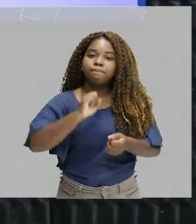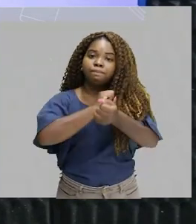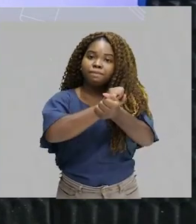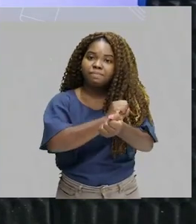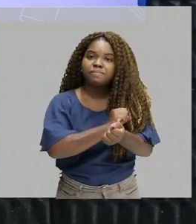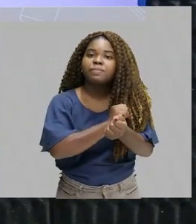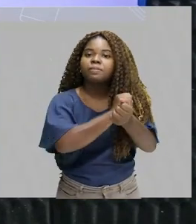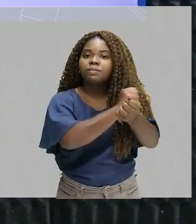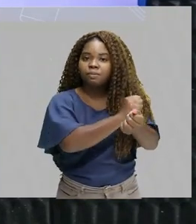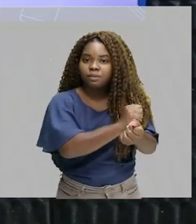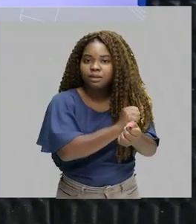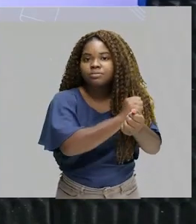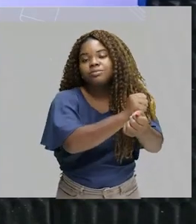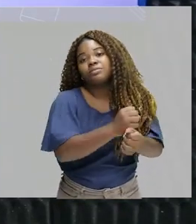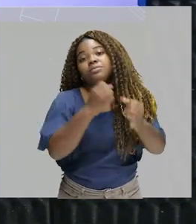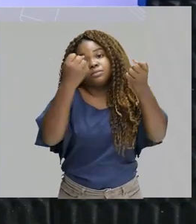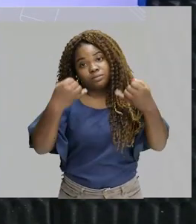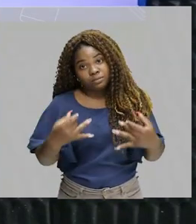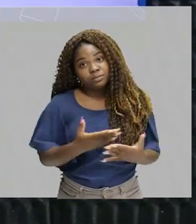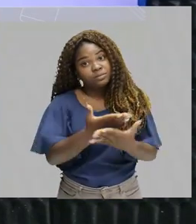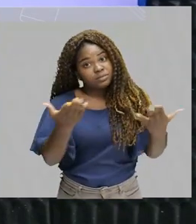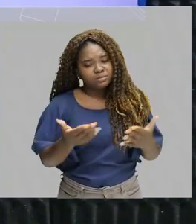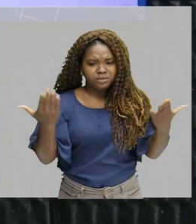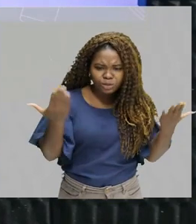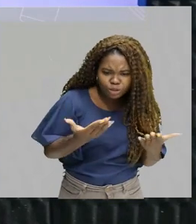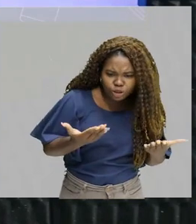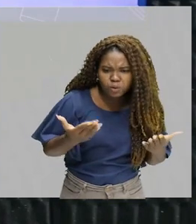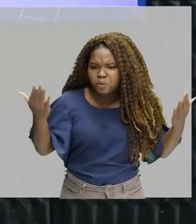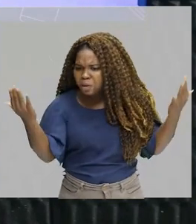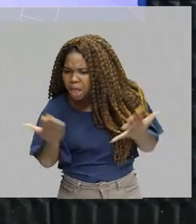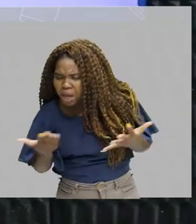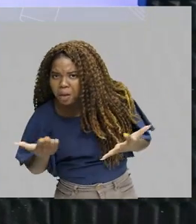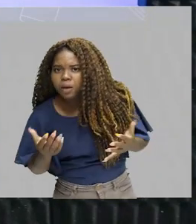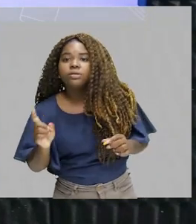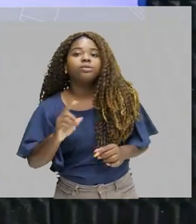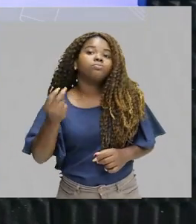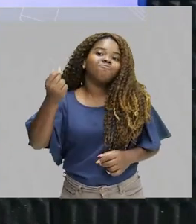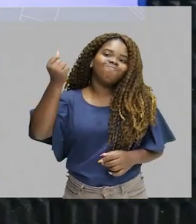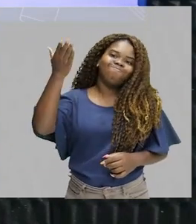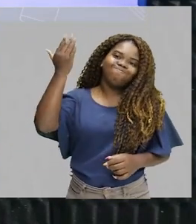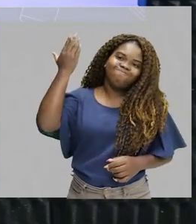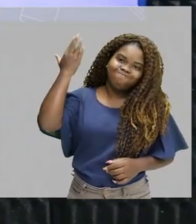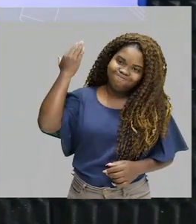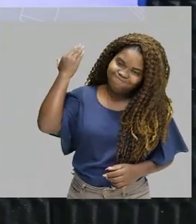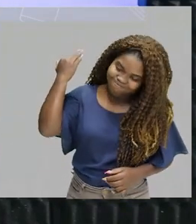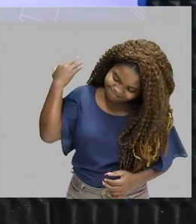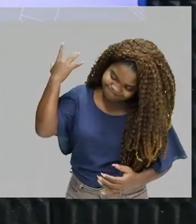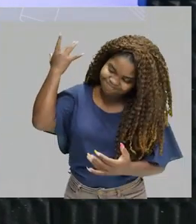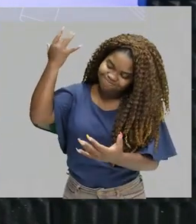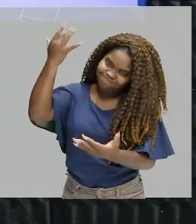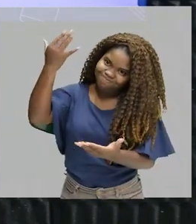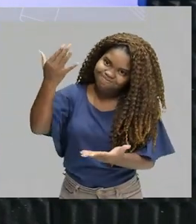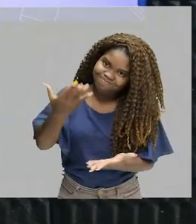é de hoje não é agora que isso tá acontecendo na verdade já faz muito tempo séculos e